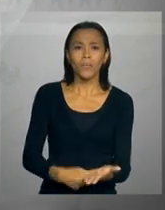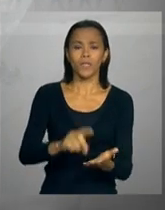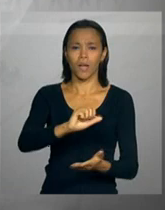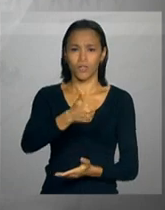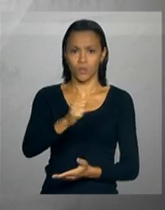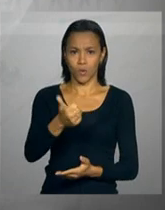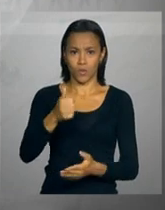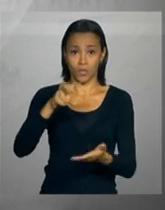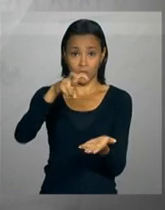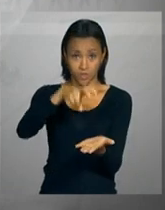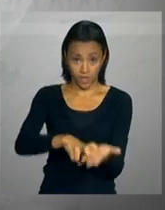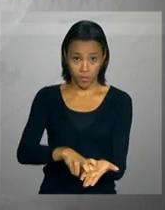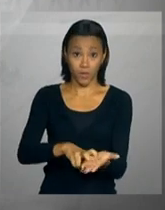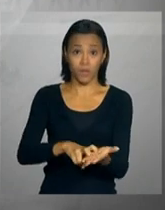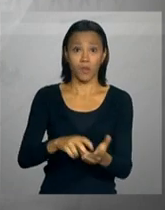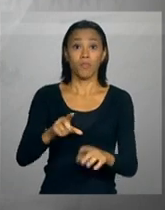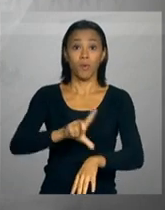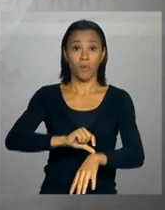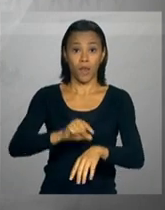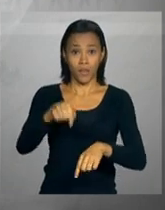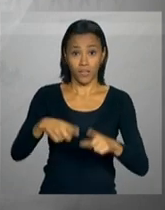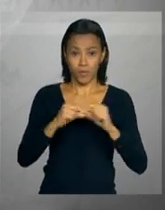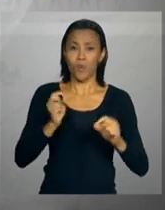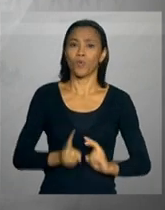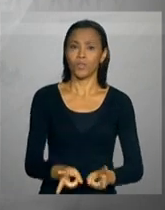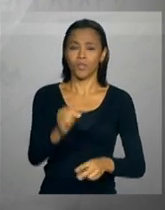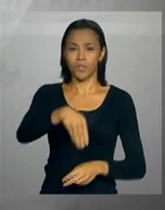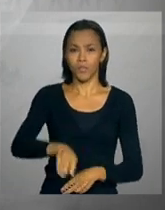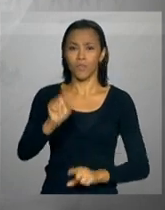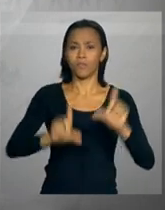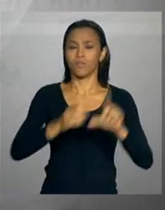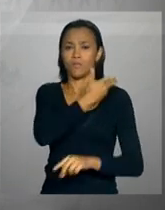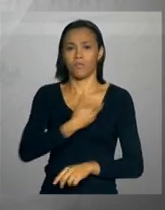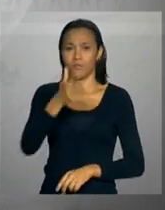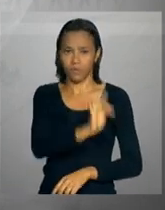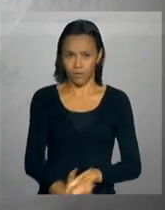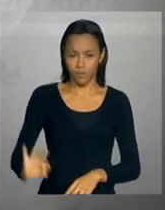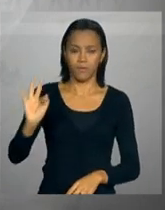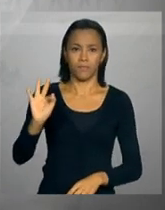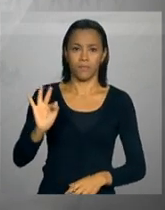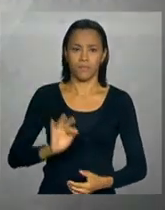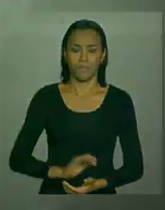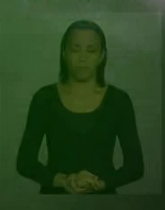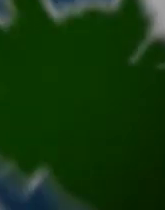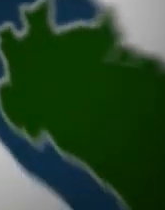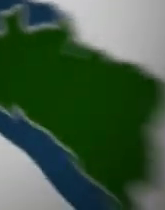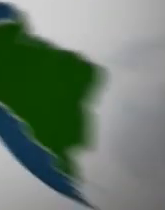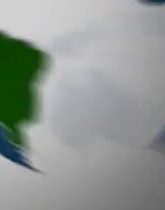11 horas da manhã pelo horário de Brasília continue na NBR a TV do Governo